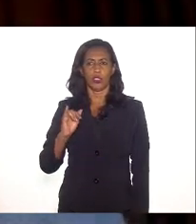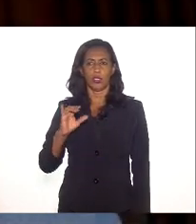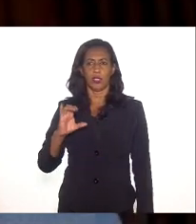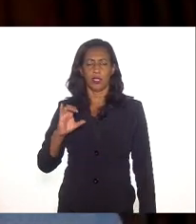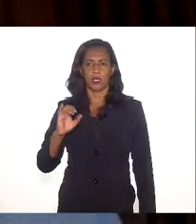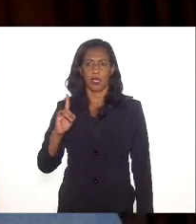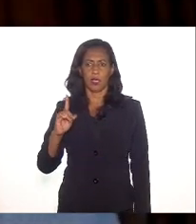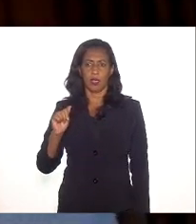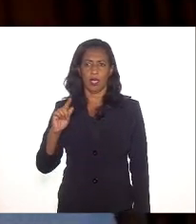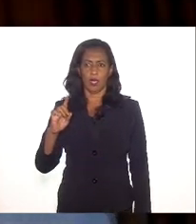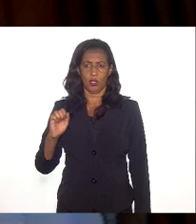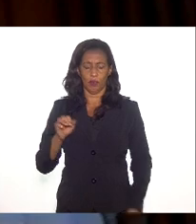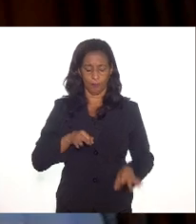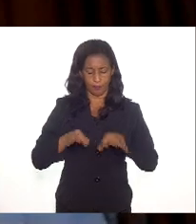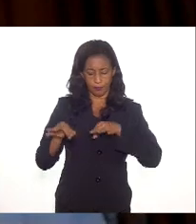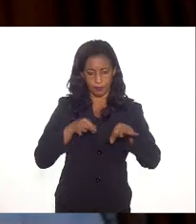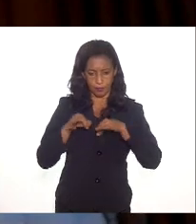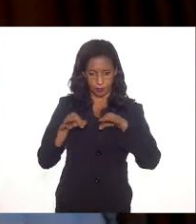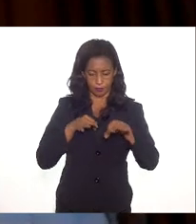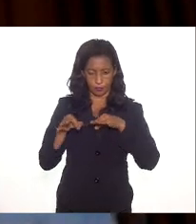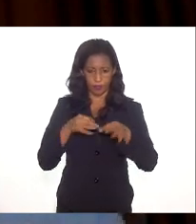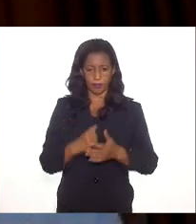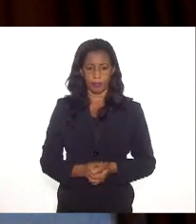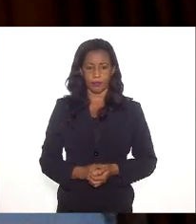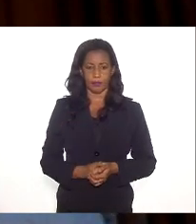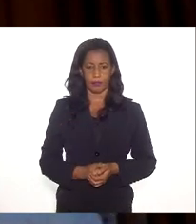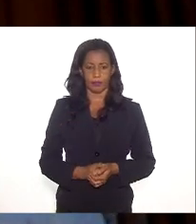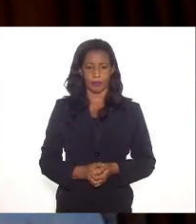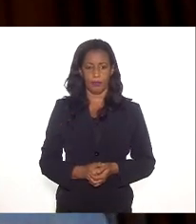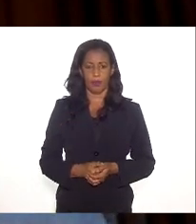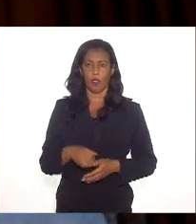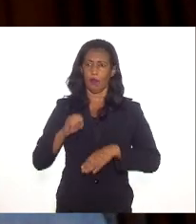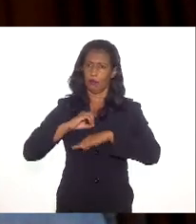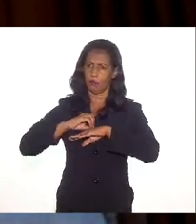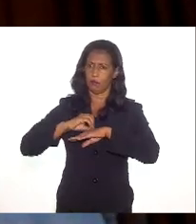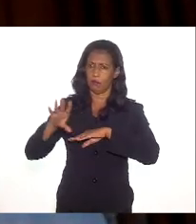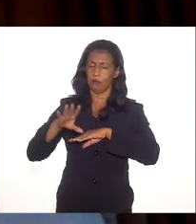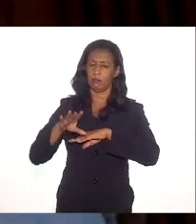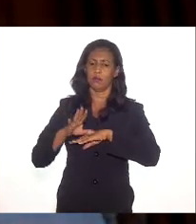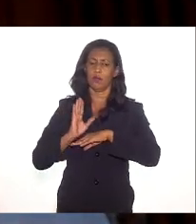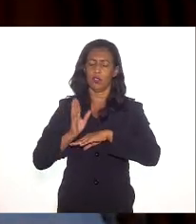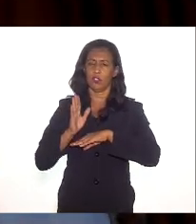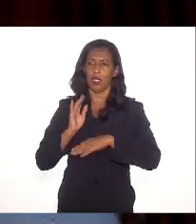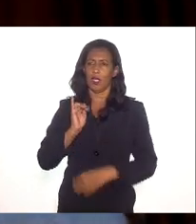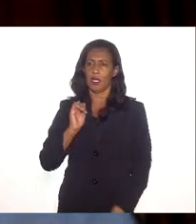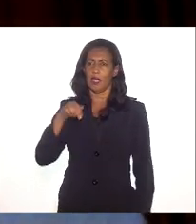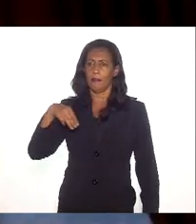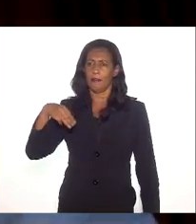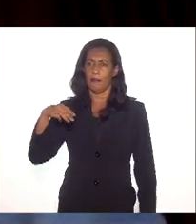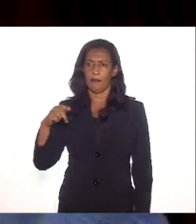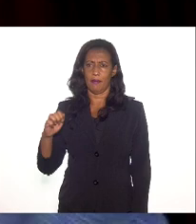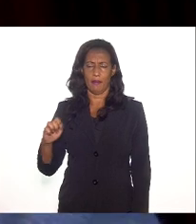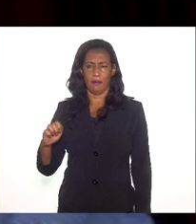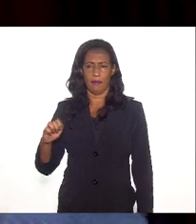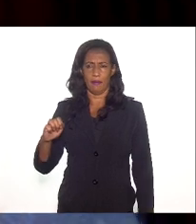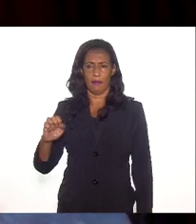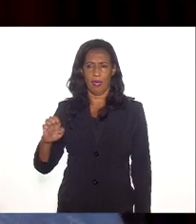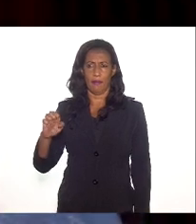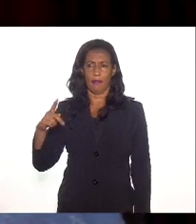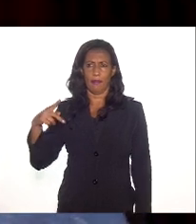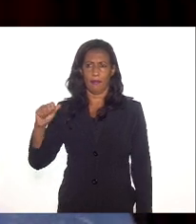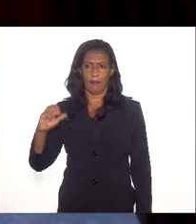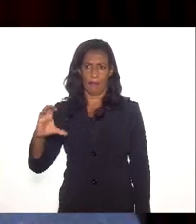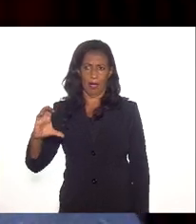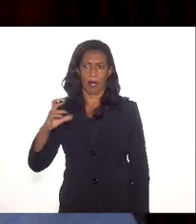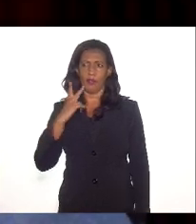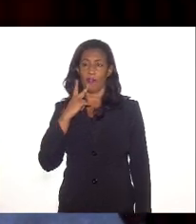O projeto que foi enviado por diligência ao INEPAC, que falou da